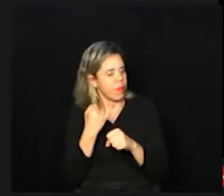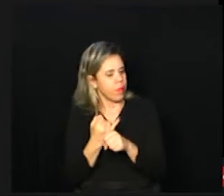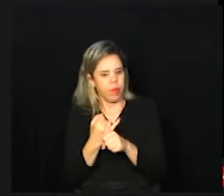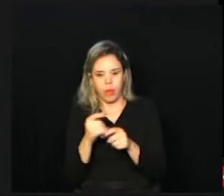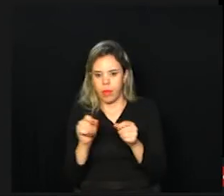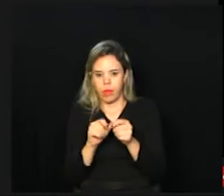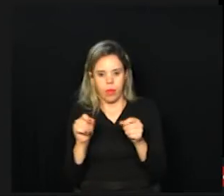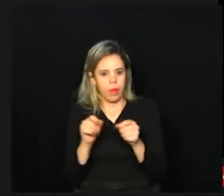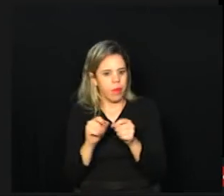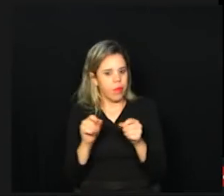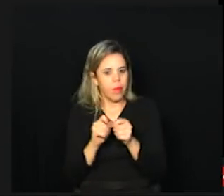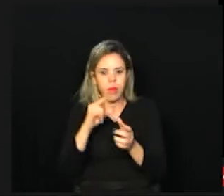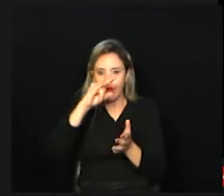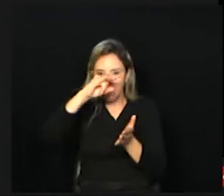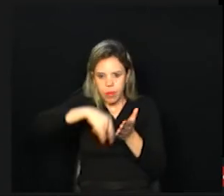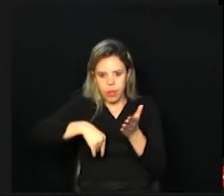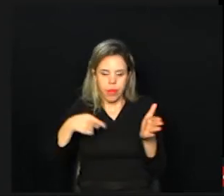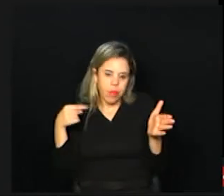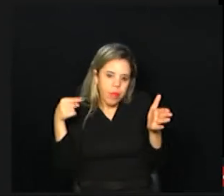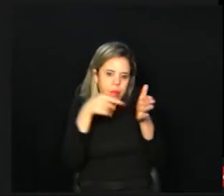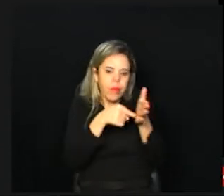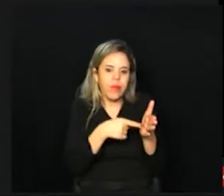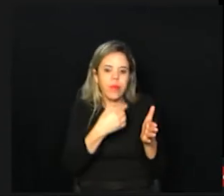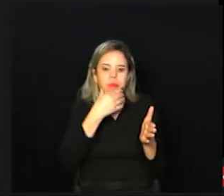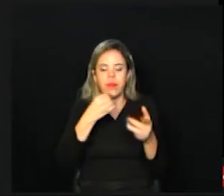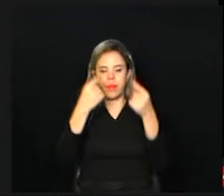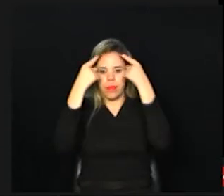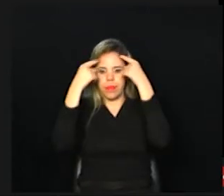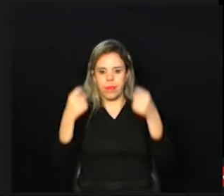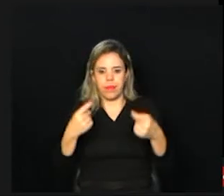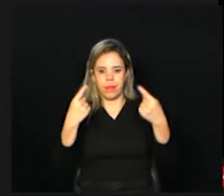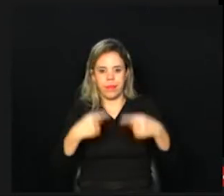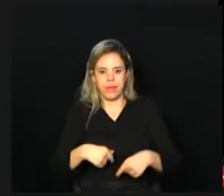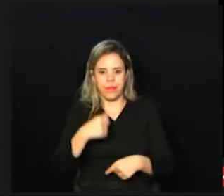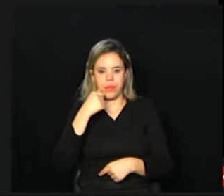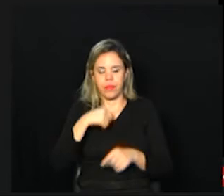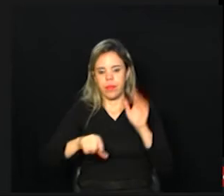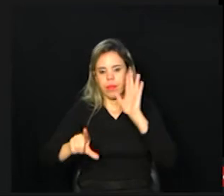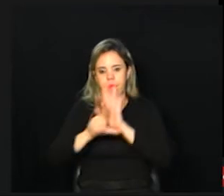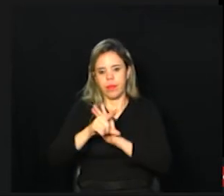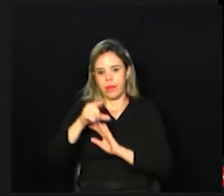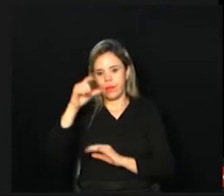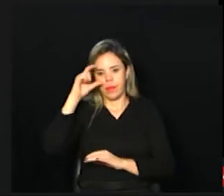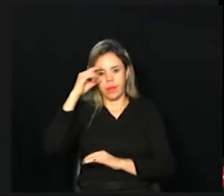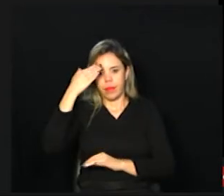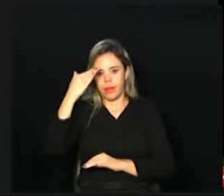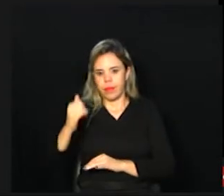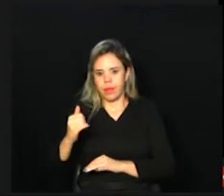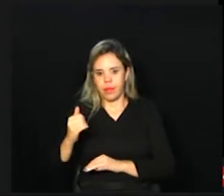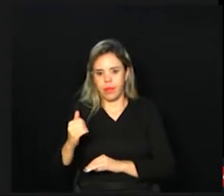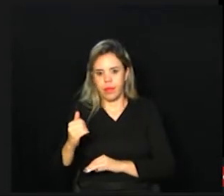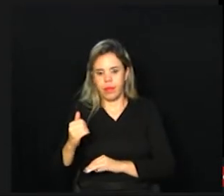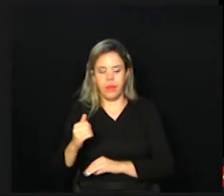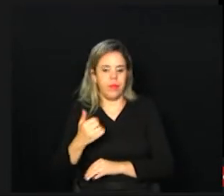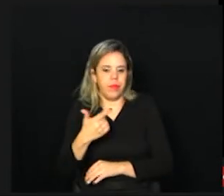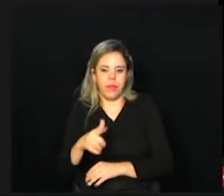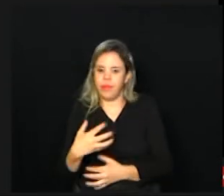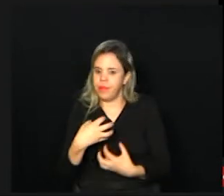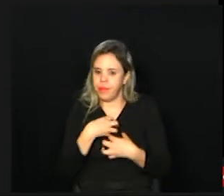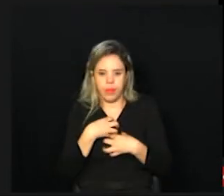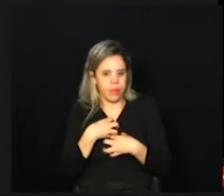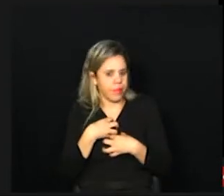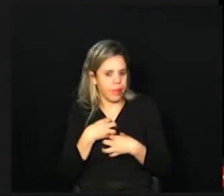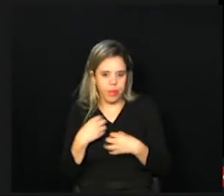um boletim de ocorrência da Lei Maria da Penha. Ela simplesmente não se sente